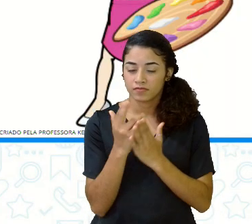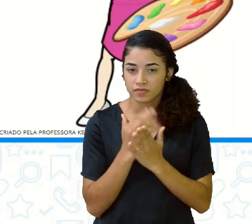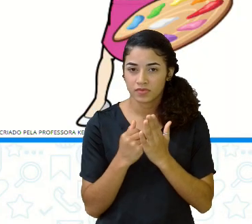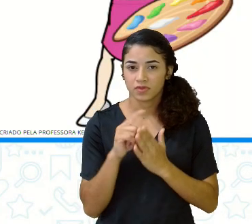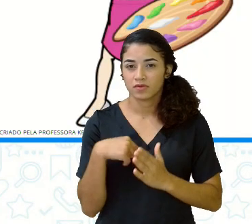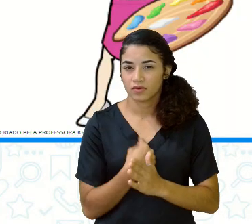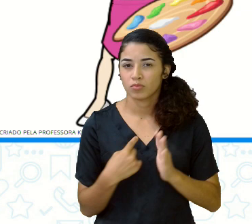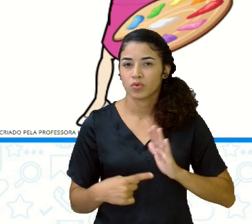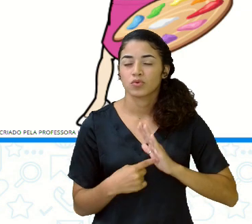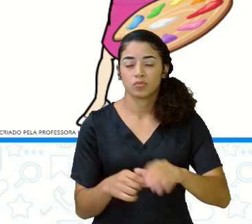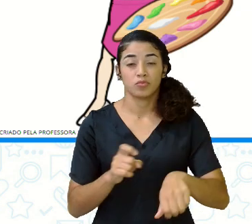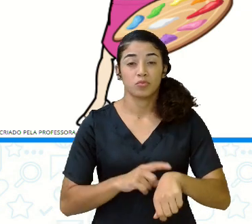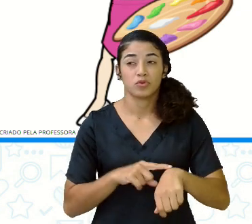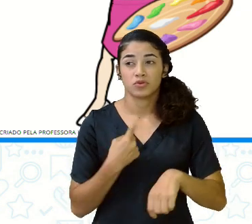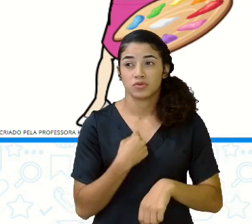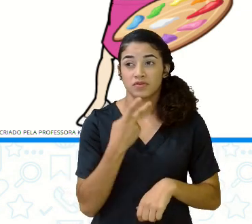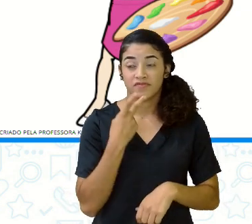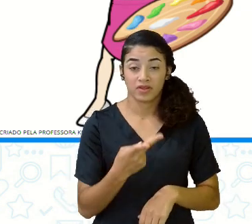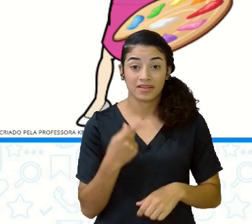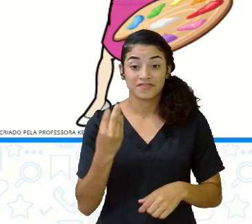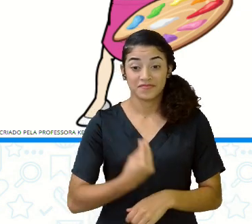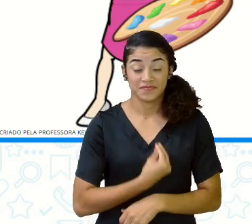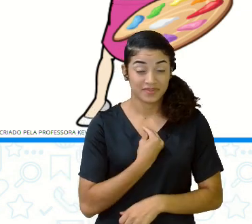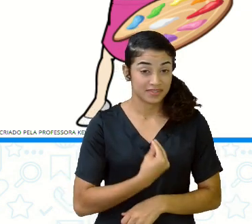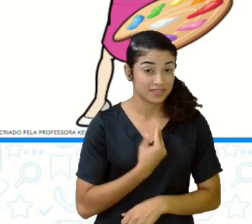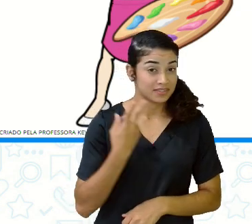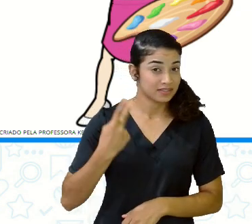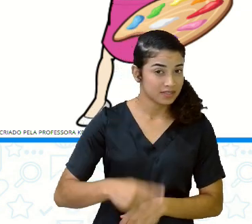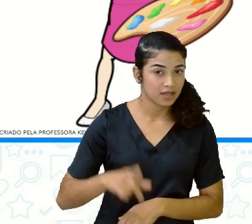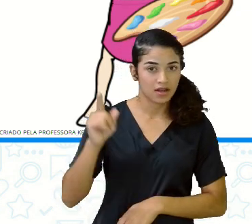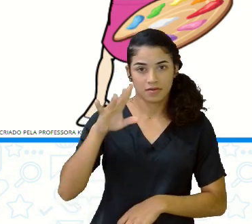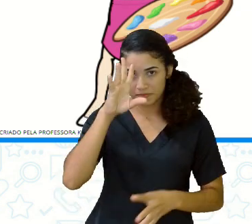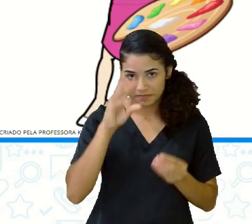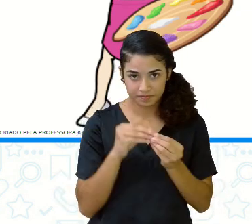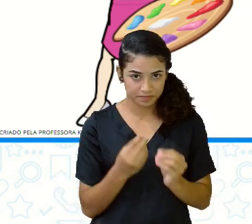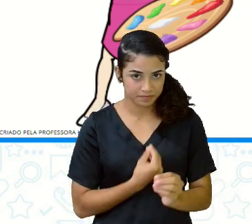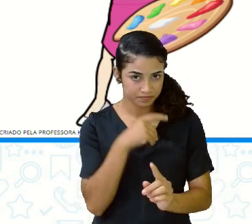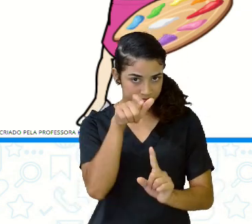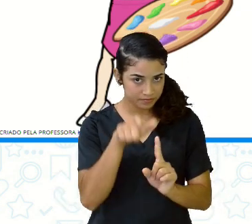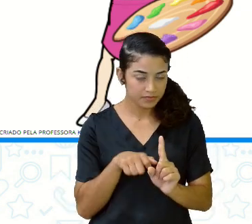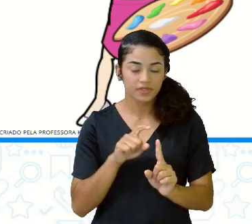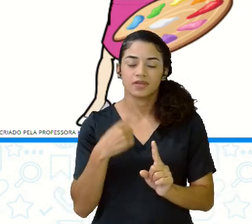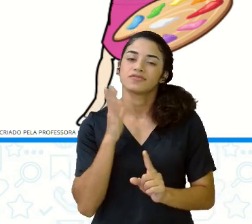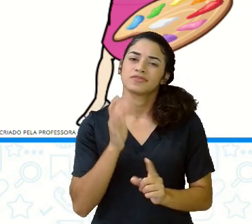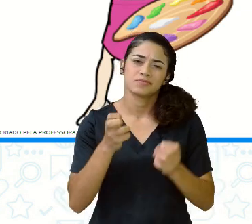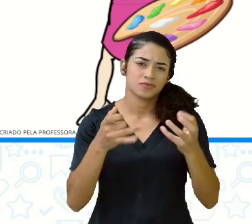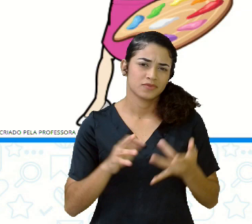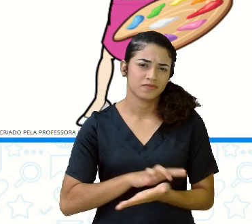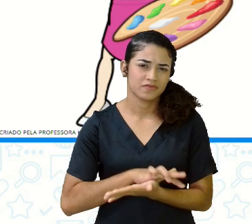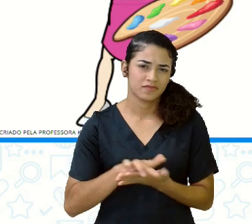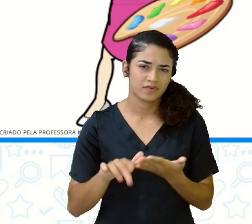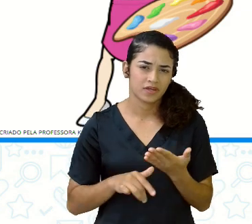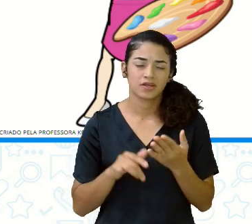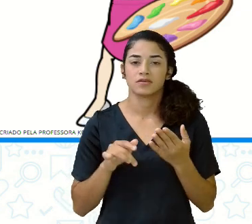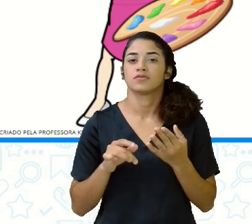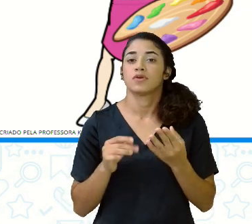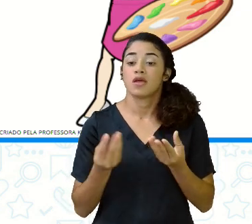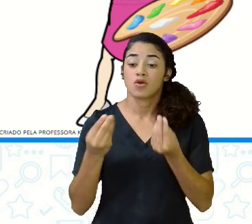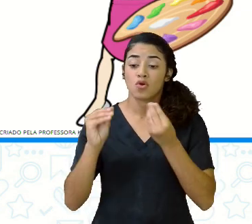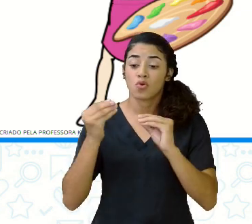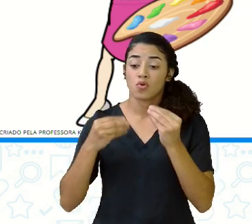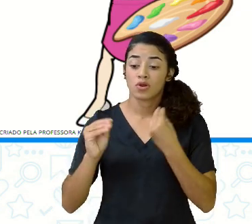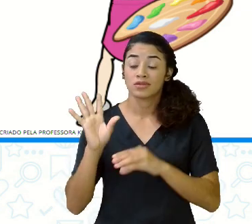falando da vida dela, da biografia, eu já falei vários fatos que todos eles são colocados justamente nessas biografias, para a